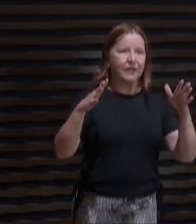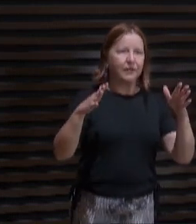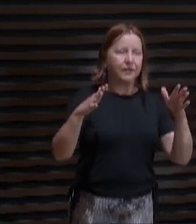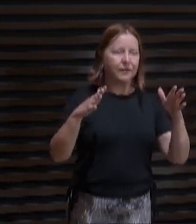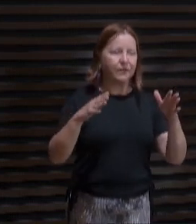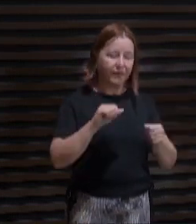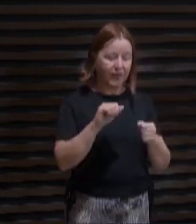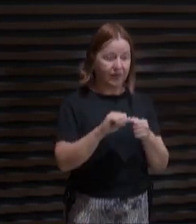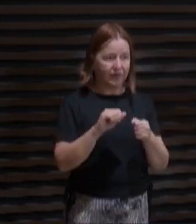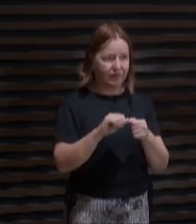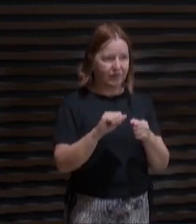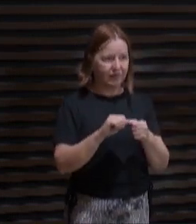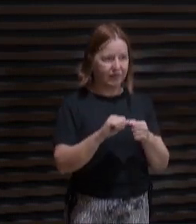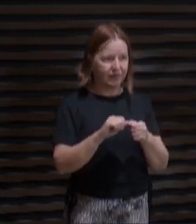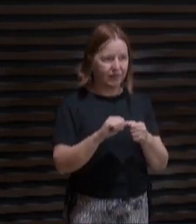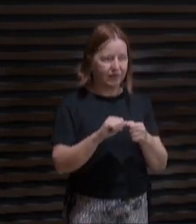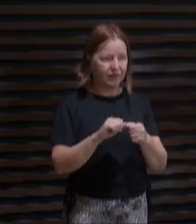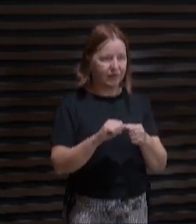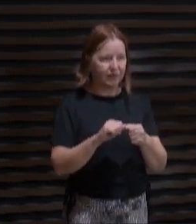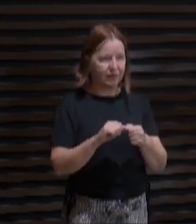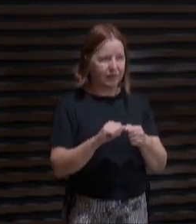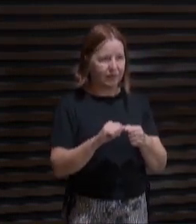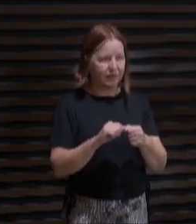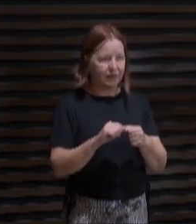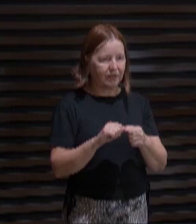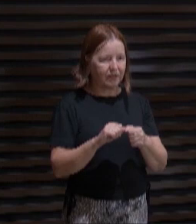ele fazia de modo que não tem como